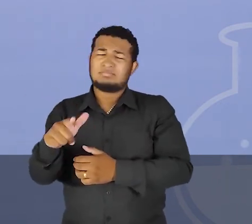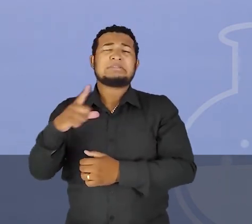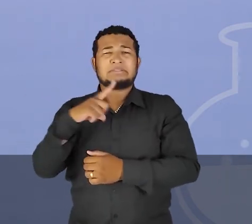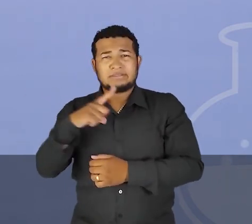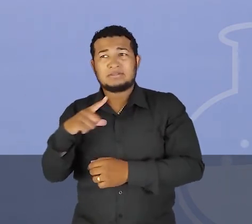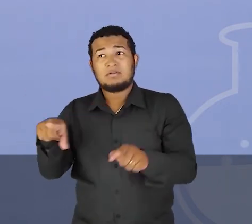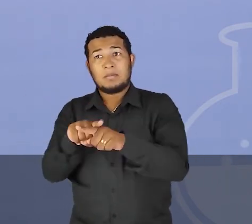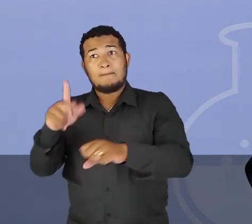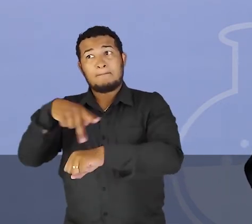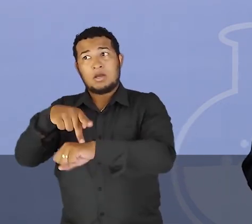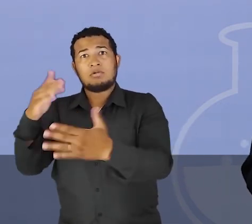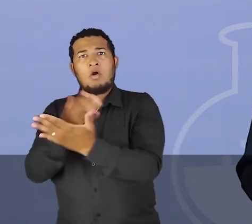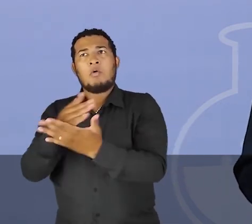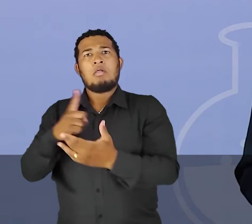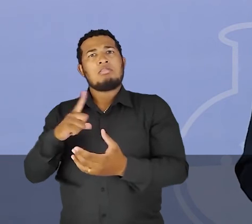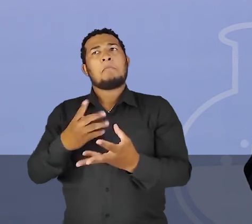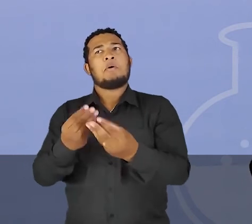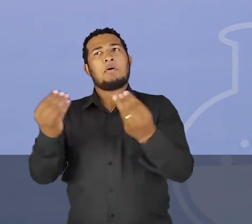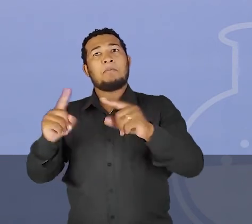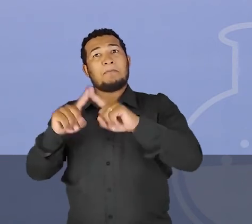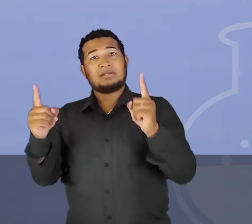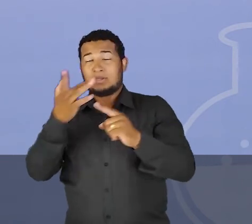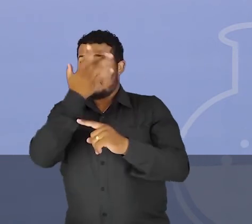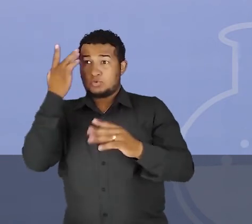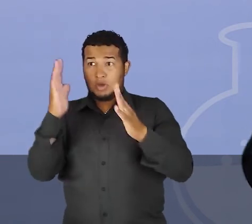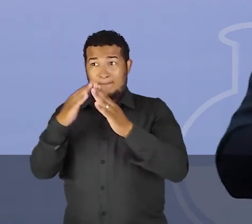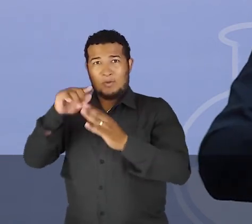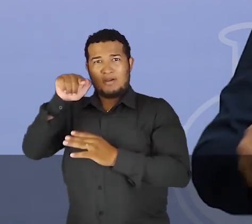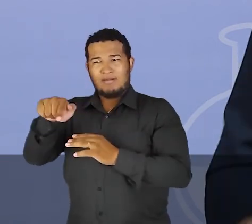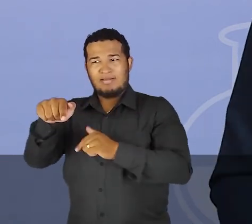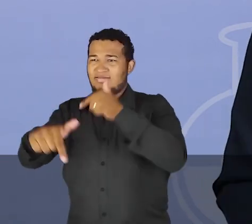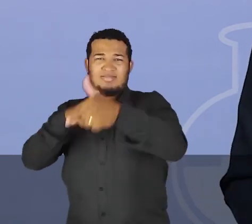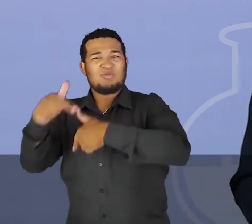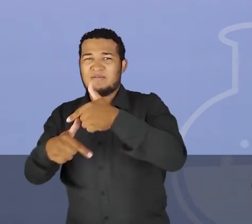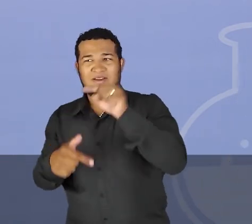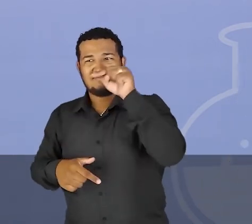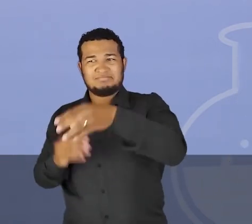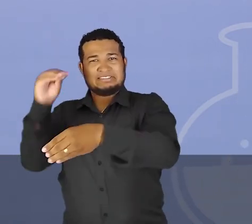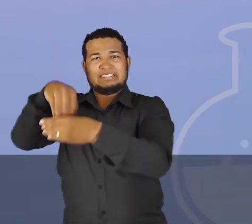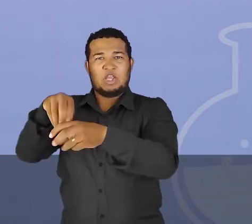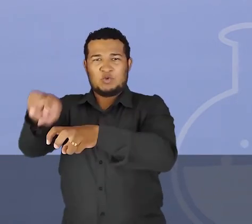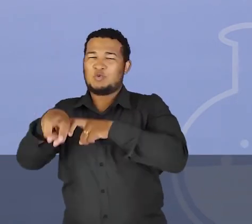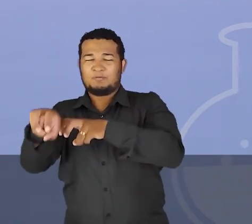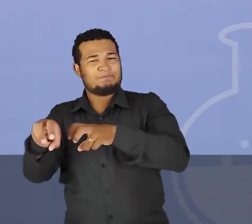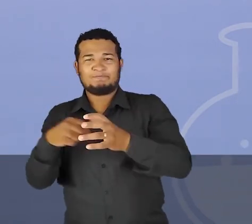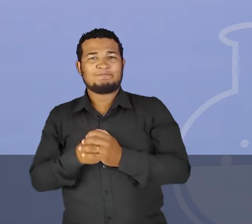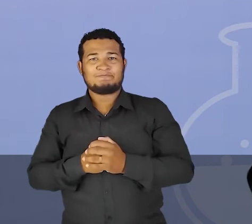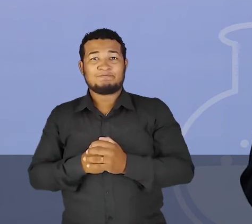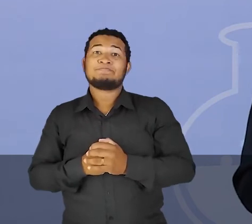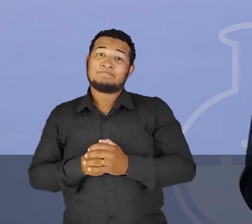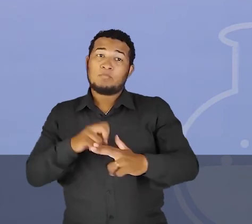países ela é bem elevada, porém, moradores da área rural e não trabalhadores da área rural. Bom,